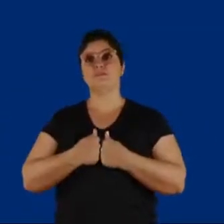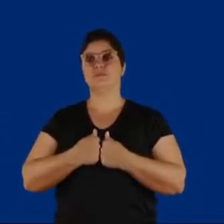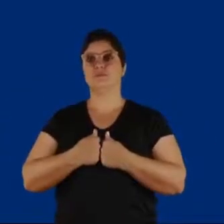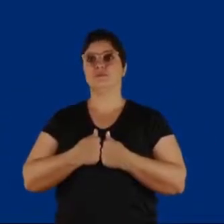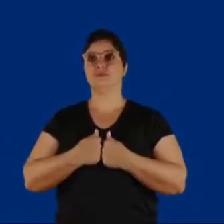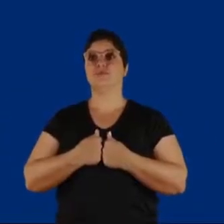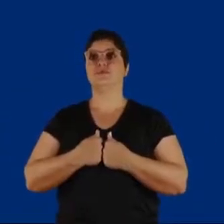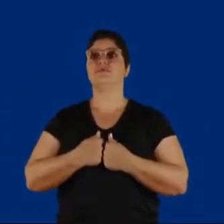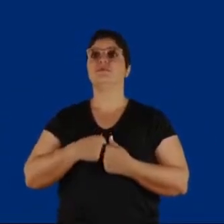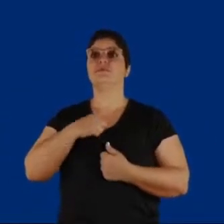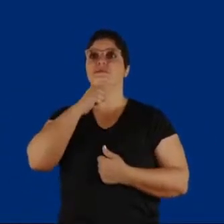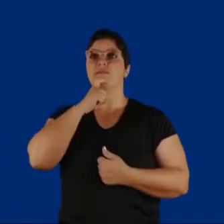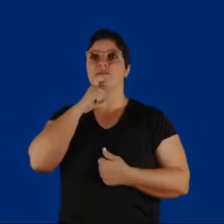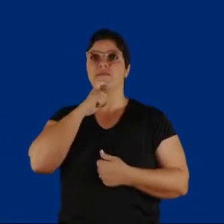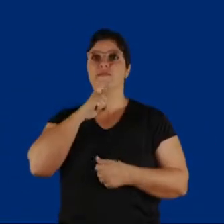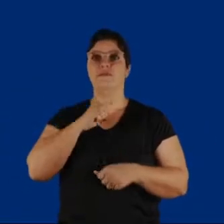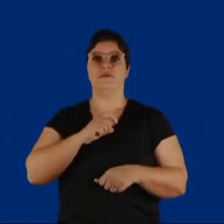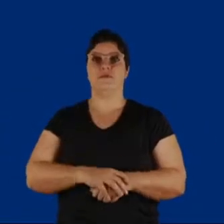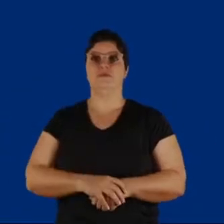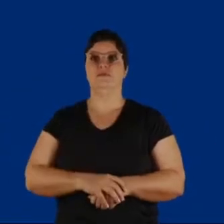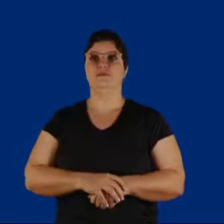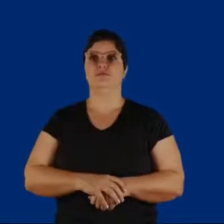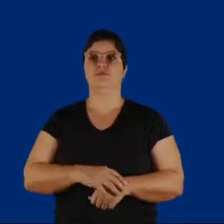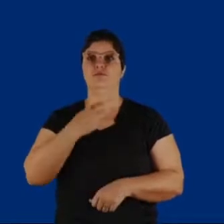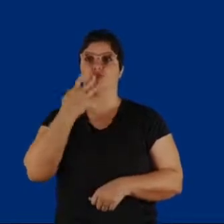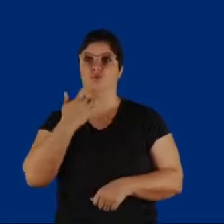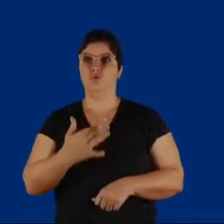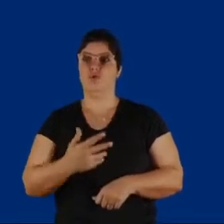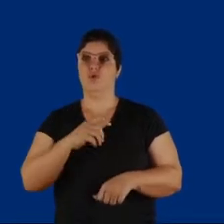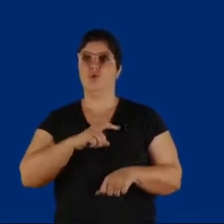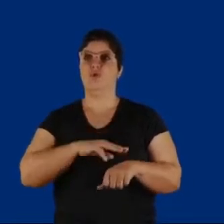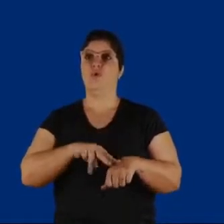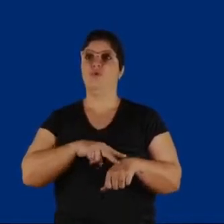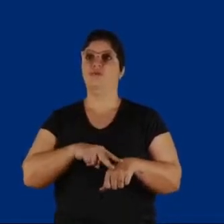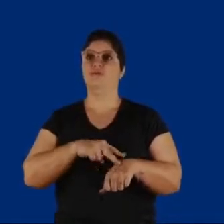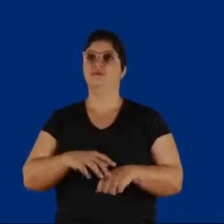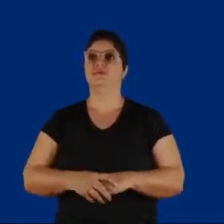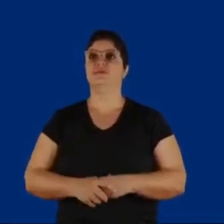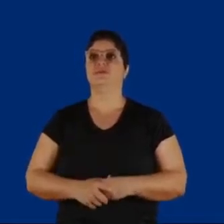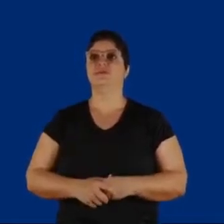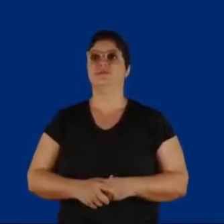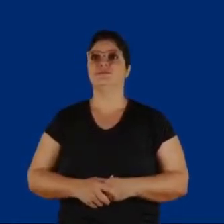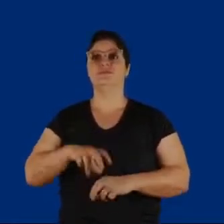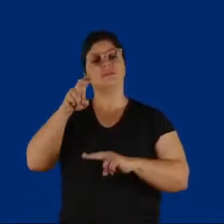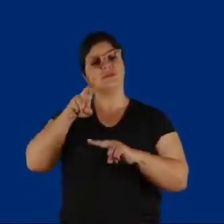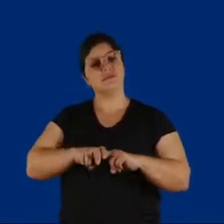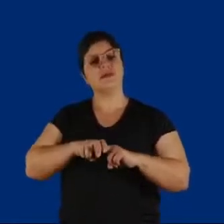colete verde e eu estou sentada aqui pronta para falar com vocês.